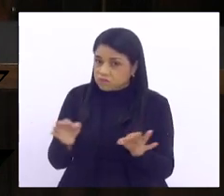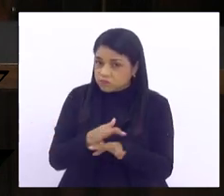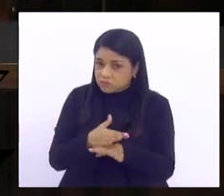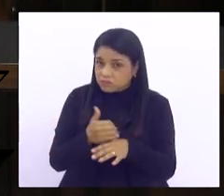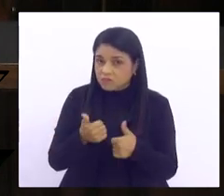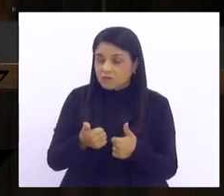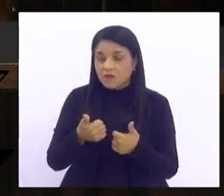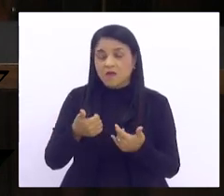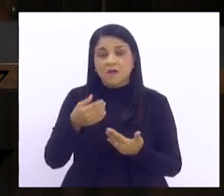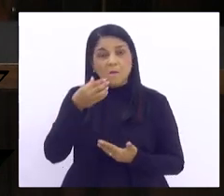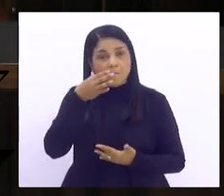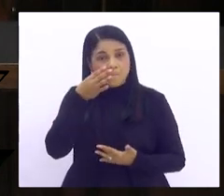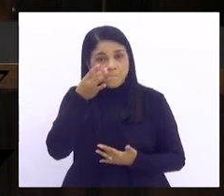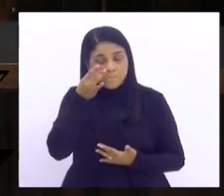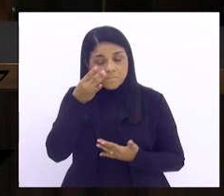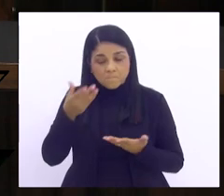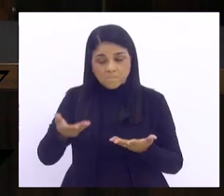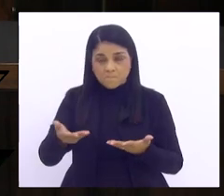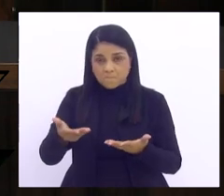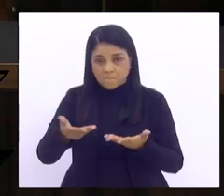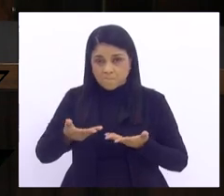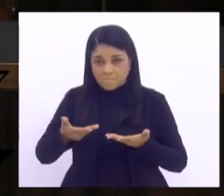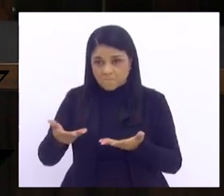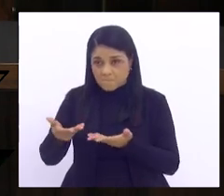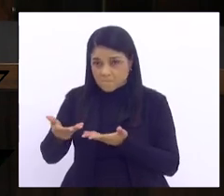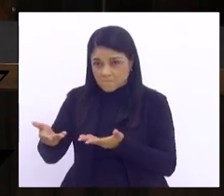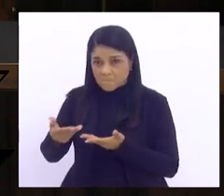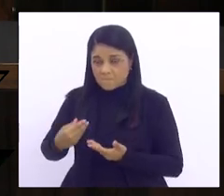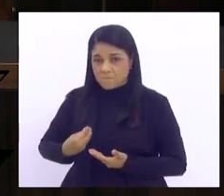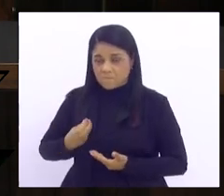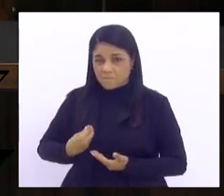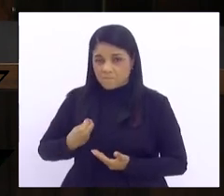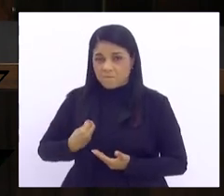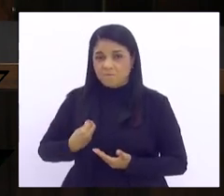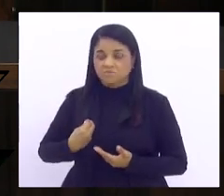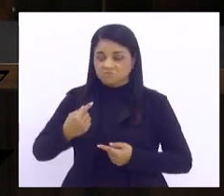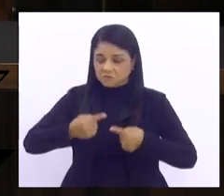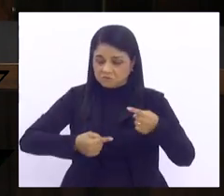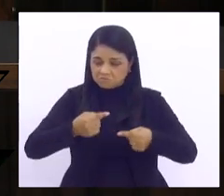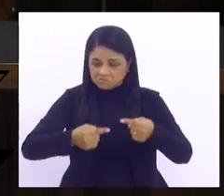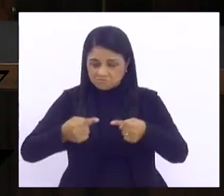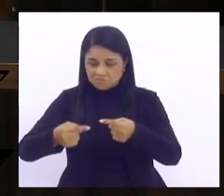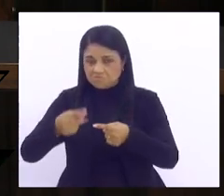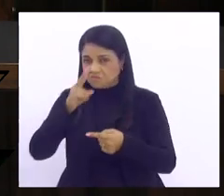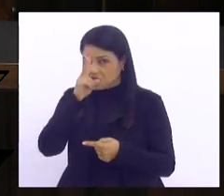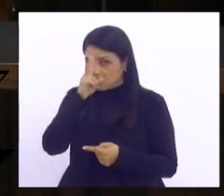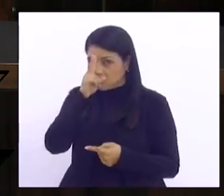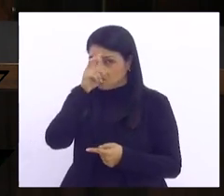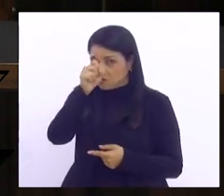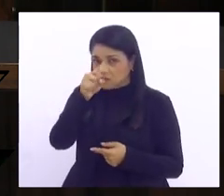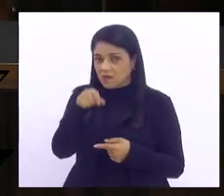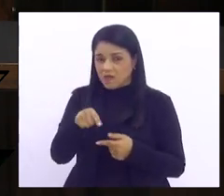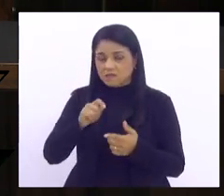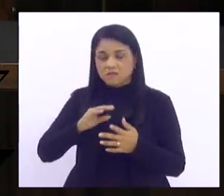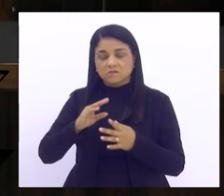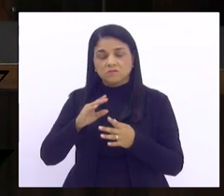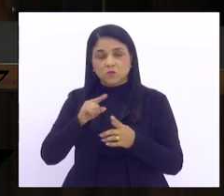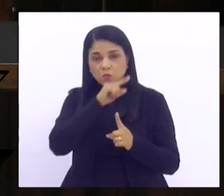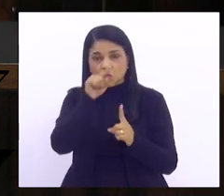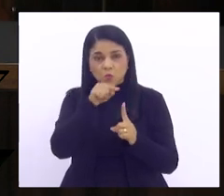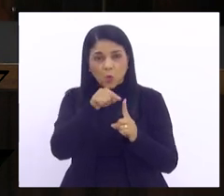suas presenças aqui enriquecem nossos debates e fortalecem nossa